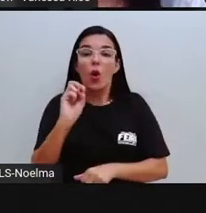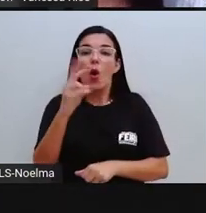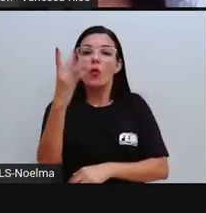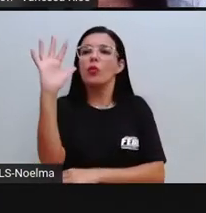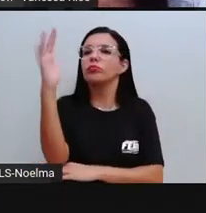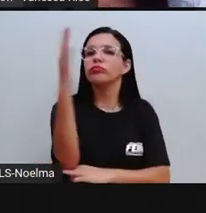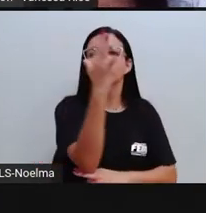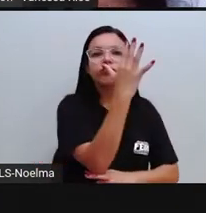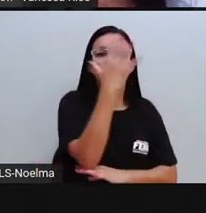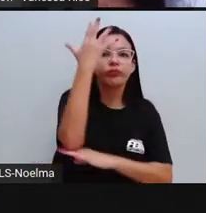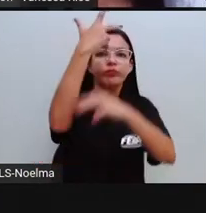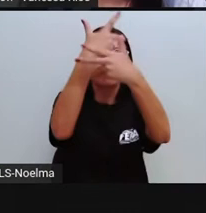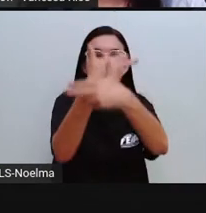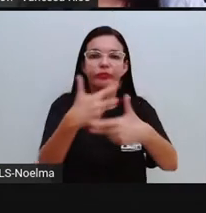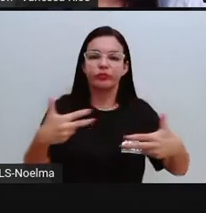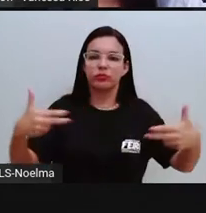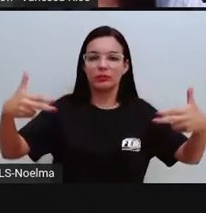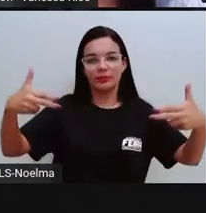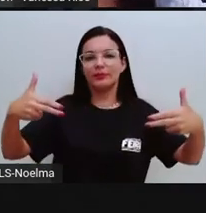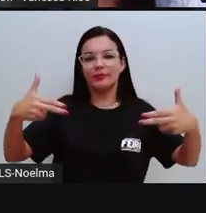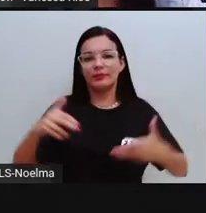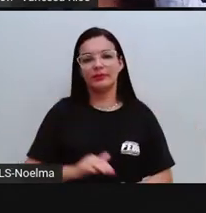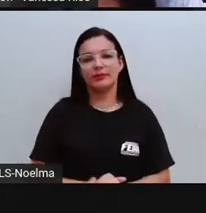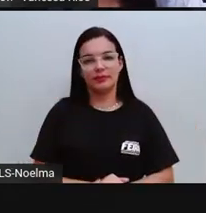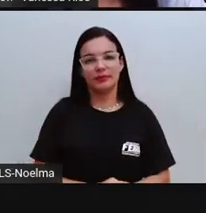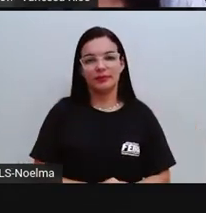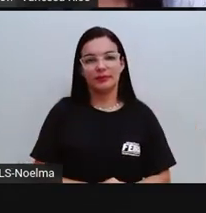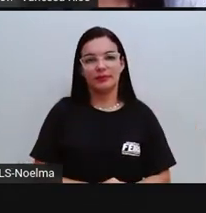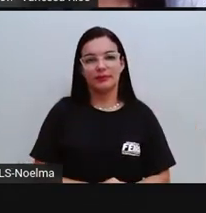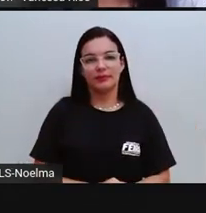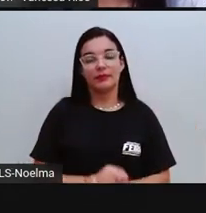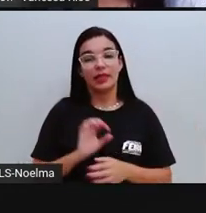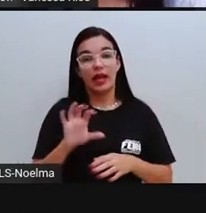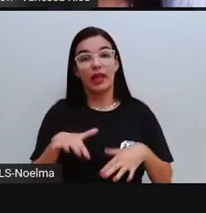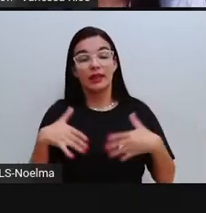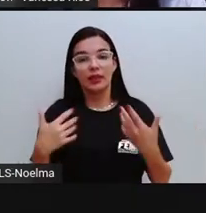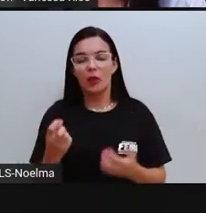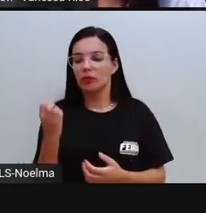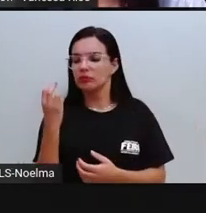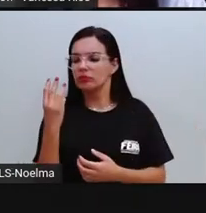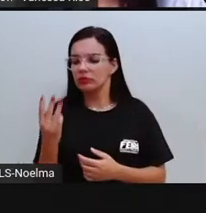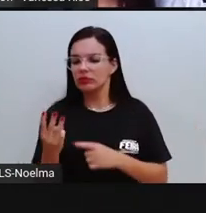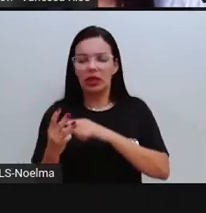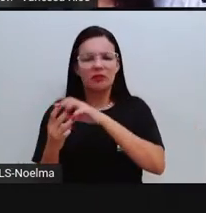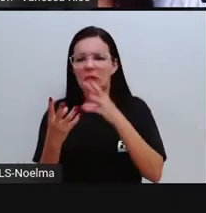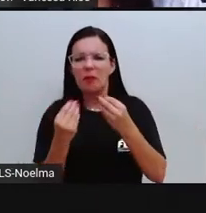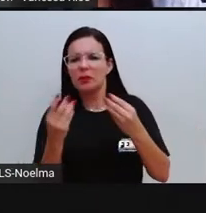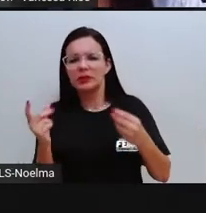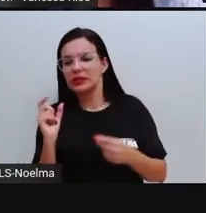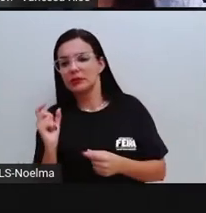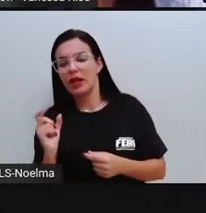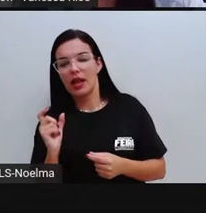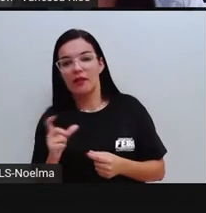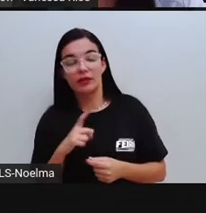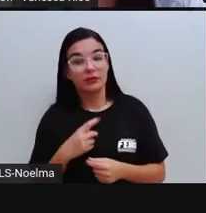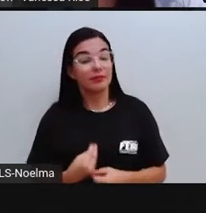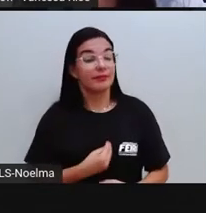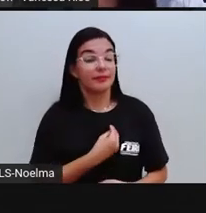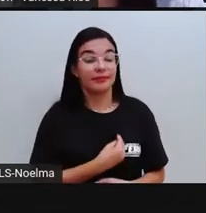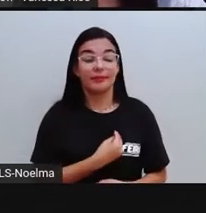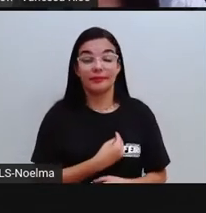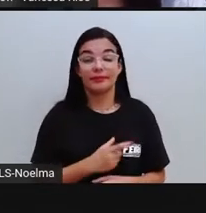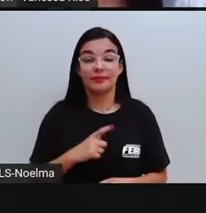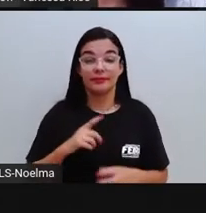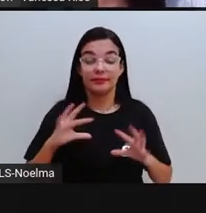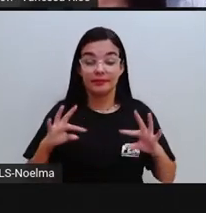ou fenômeno da natureza. Então, entre as palavras, as várias palavras que existem aí